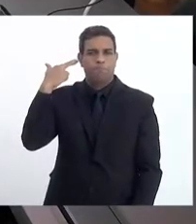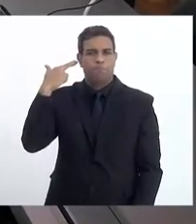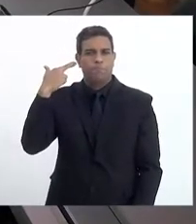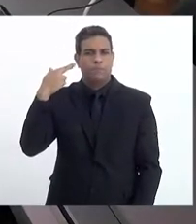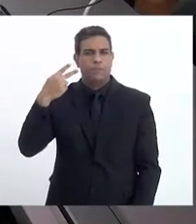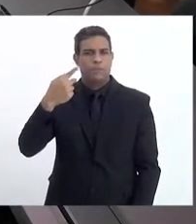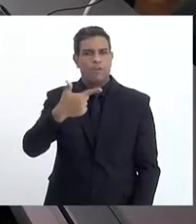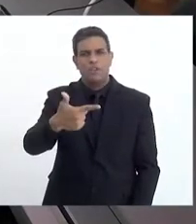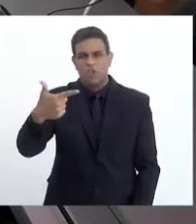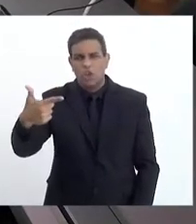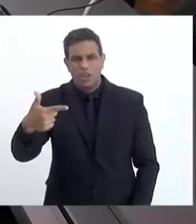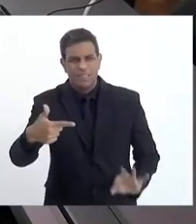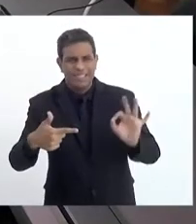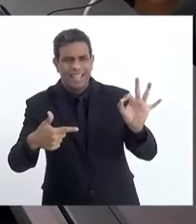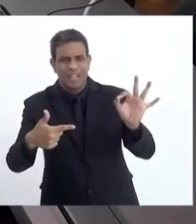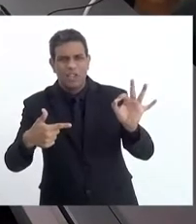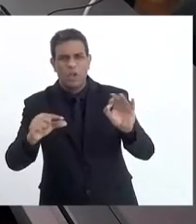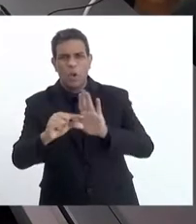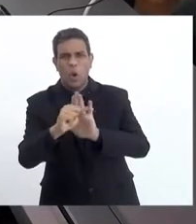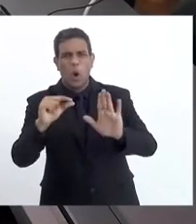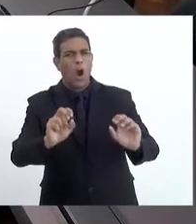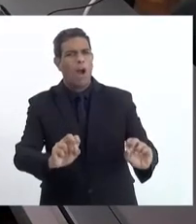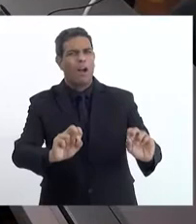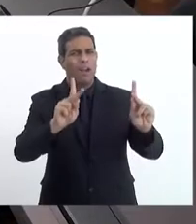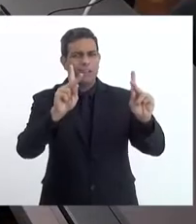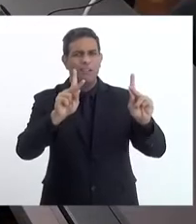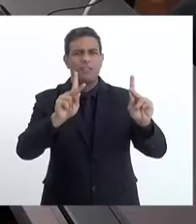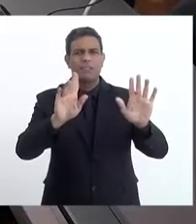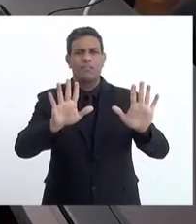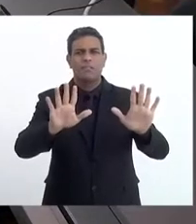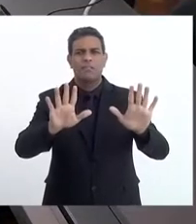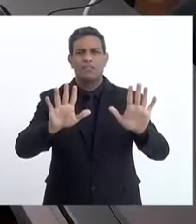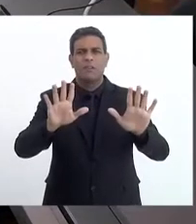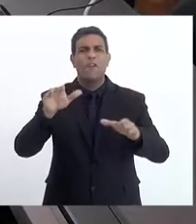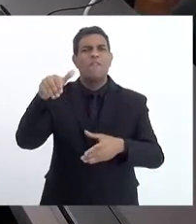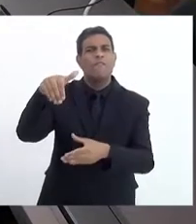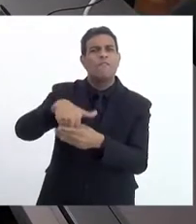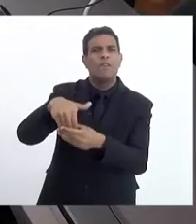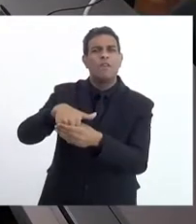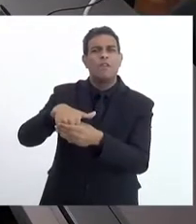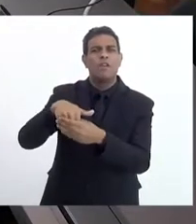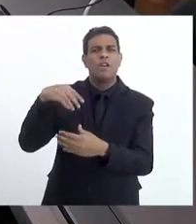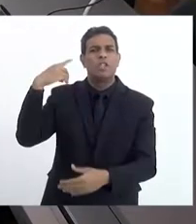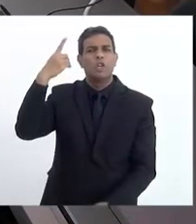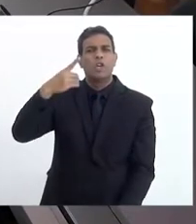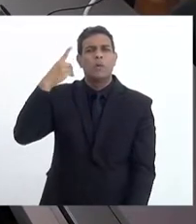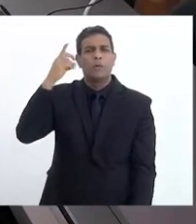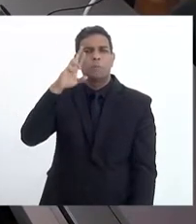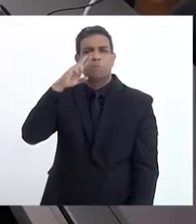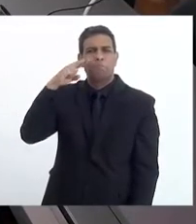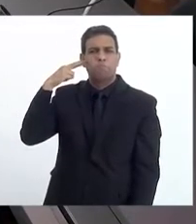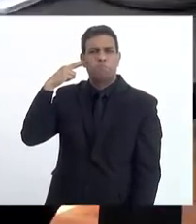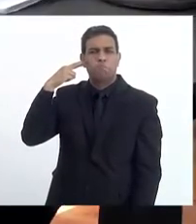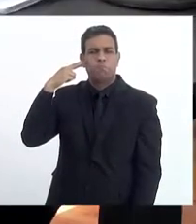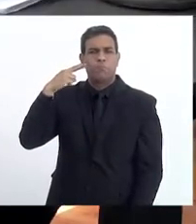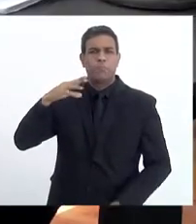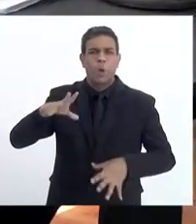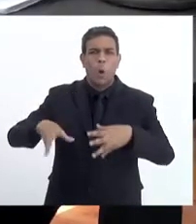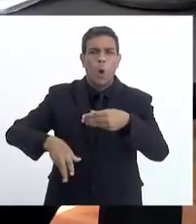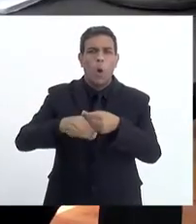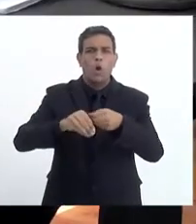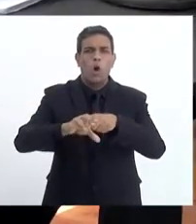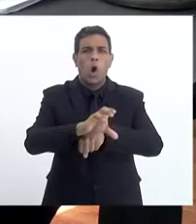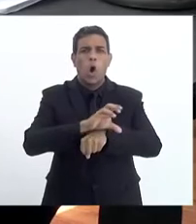22? Isso. Ok. Então, voto do deputado Rosenberg, constitucionalidade com emendas, acolhendo